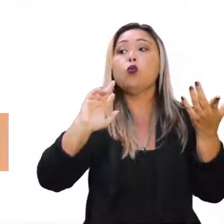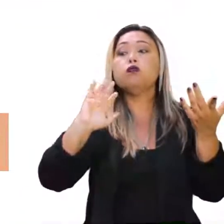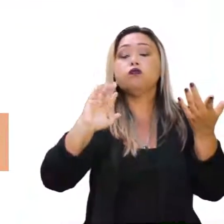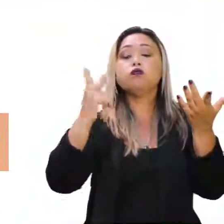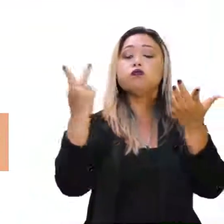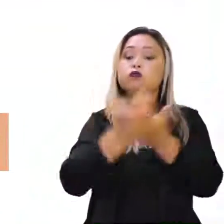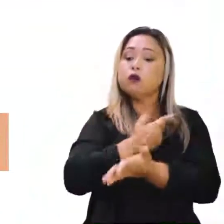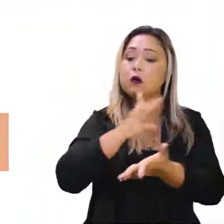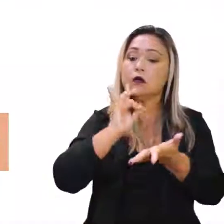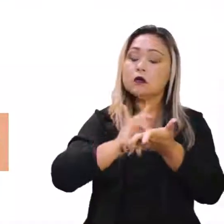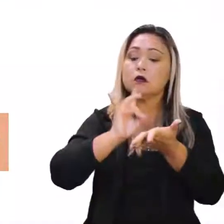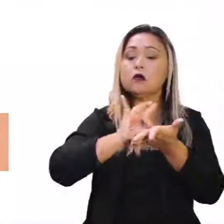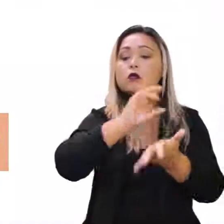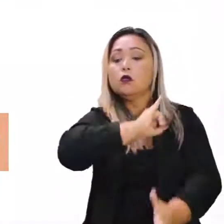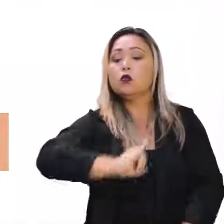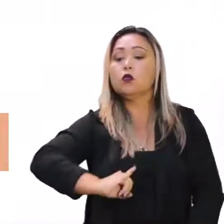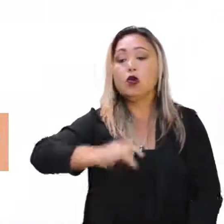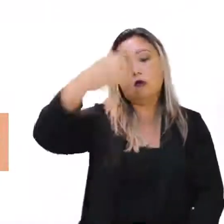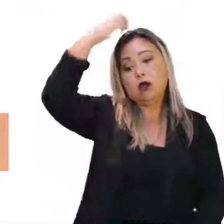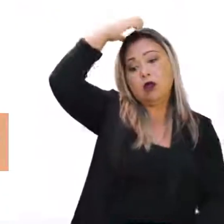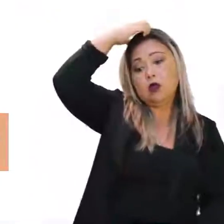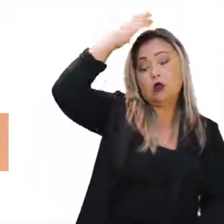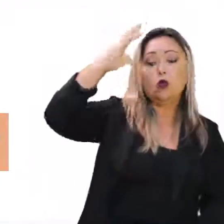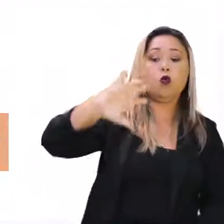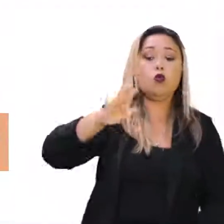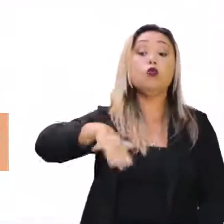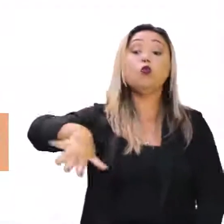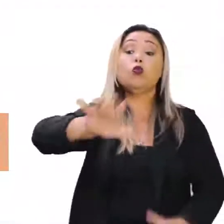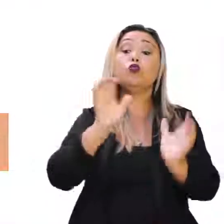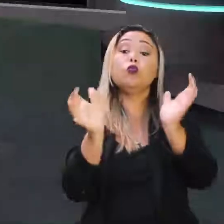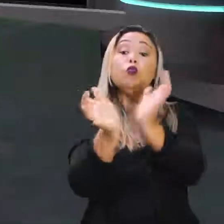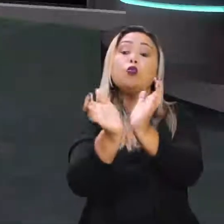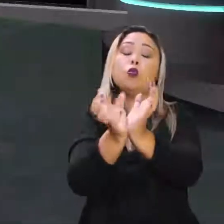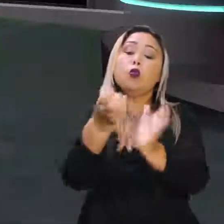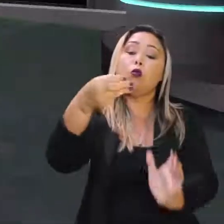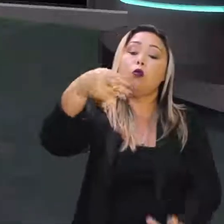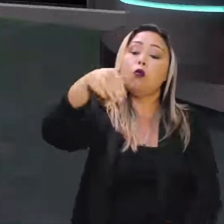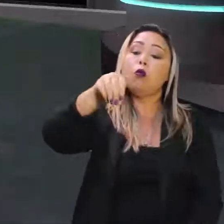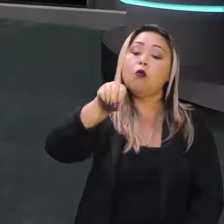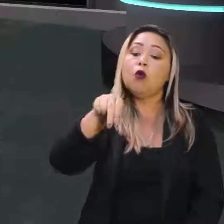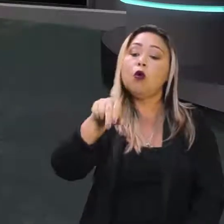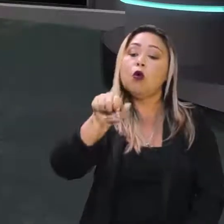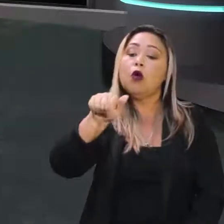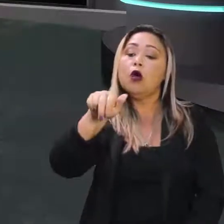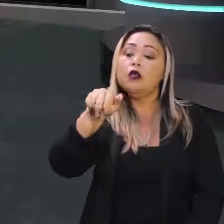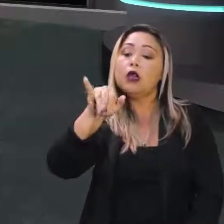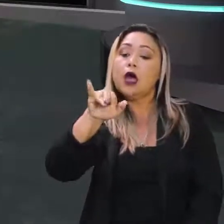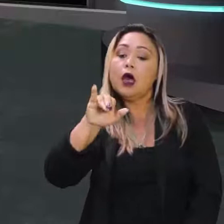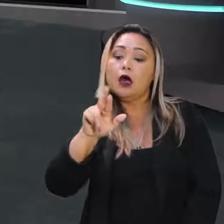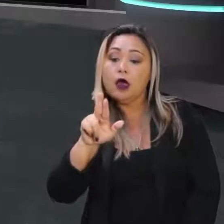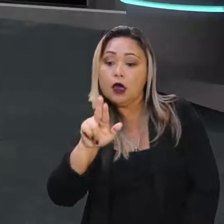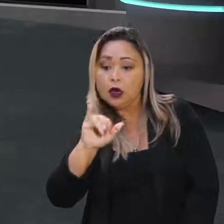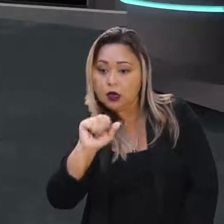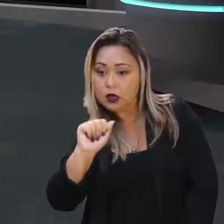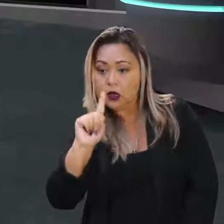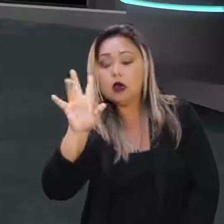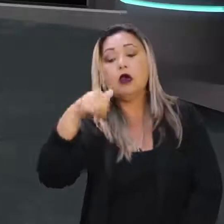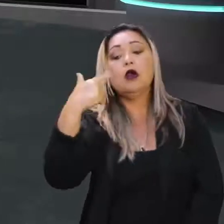do imperador, da monarquia, enfim. Vocês vão conhecer que esses trabalhos foram importantes porque relatou